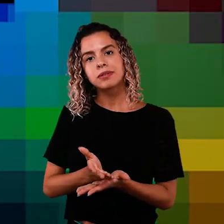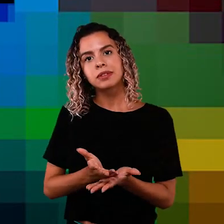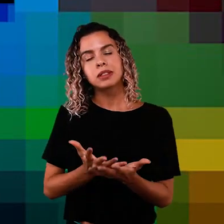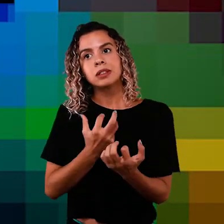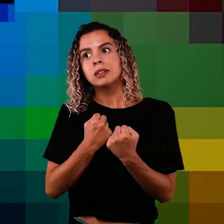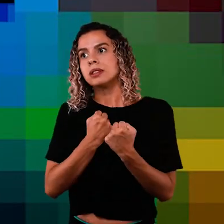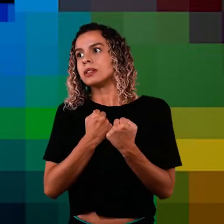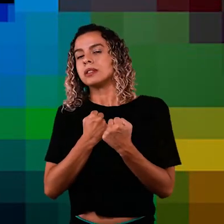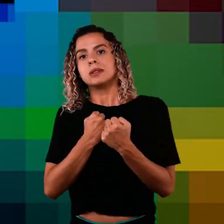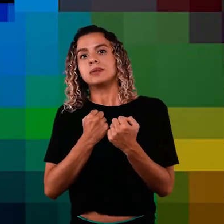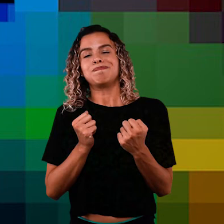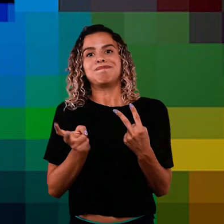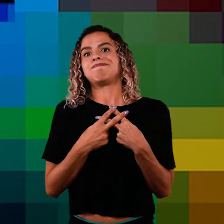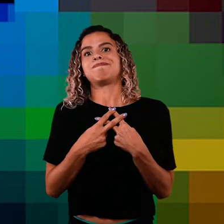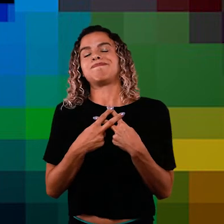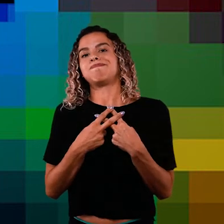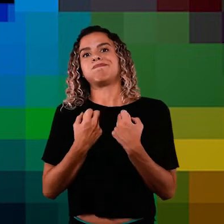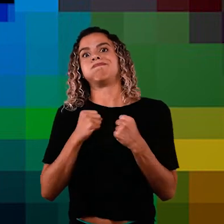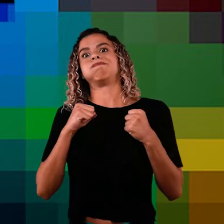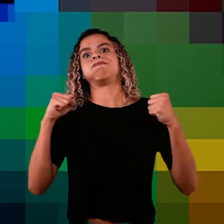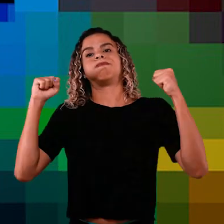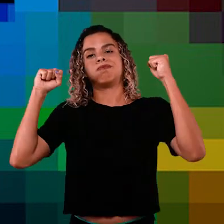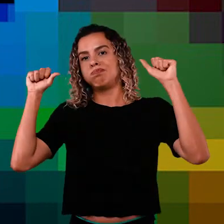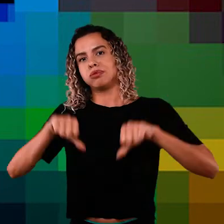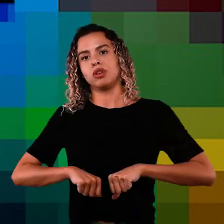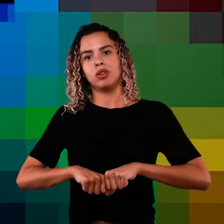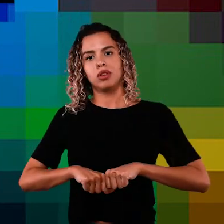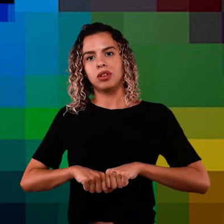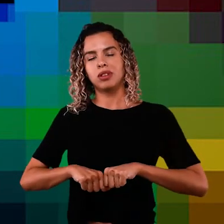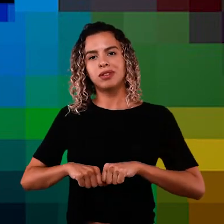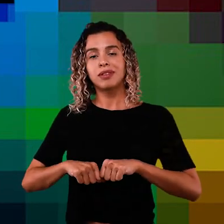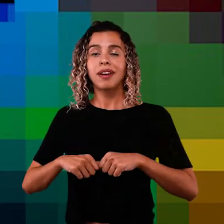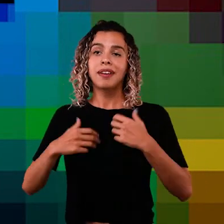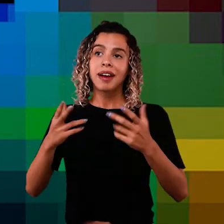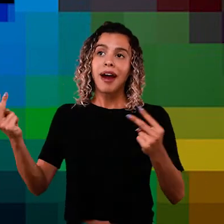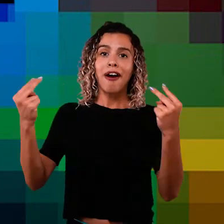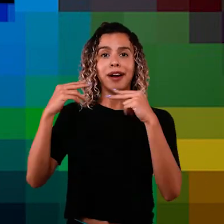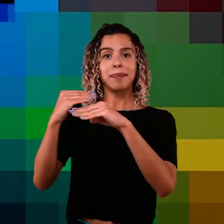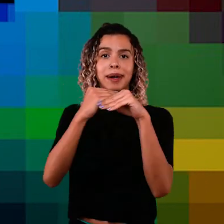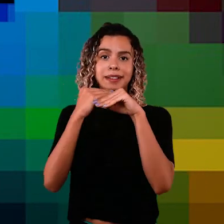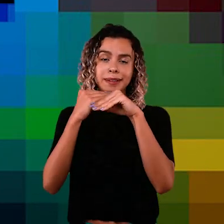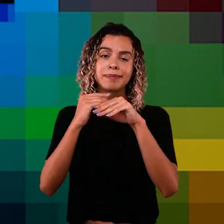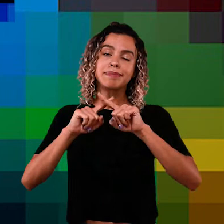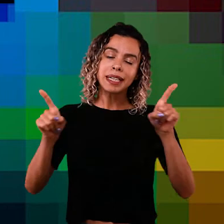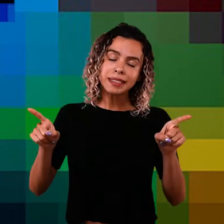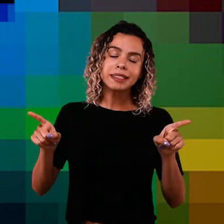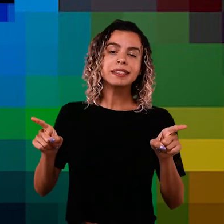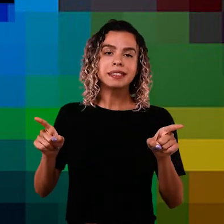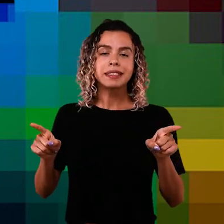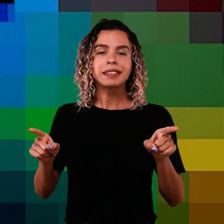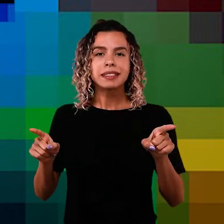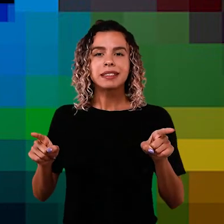fazê-las mais, ele vai só piorar, ao invés de... Ele vai ser uma pessoa mais dentro do padrão normal por não ter esse